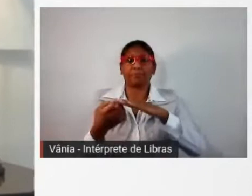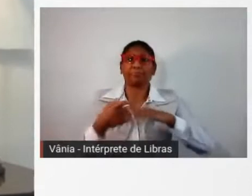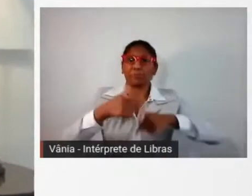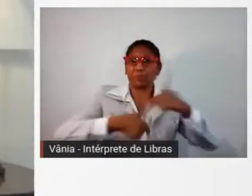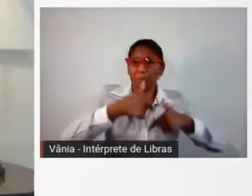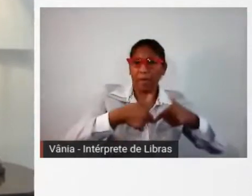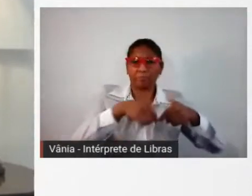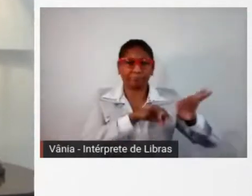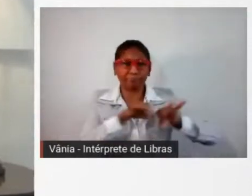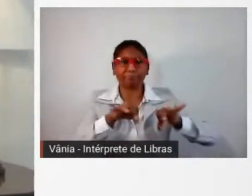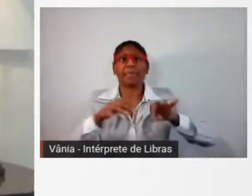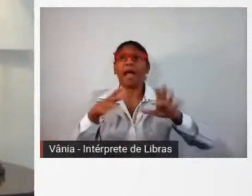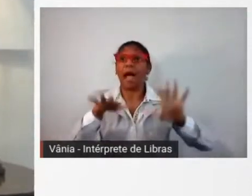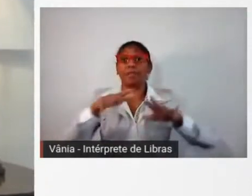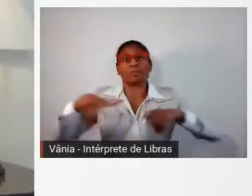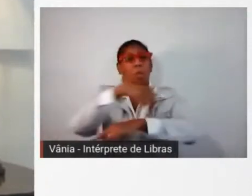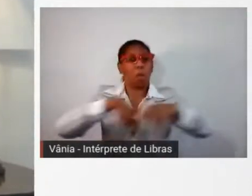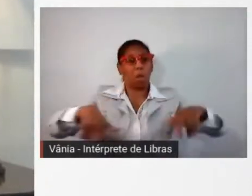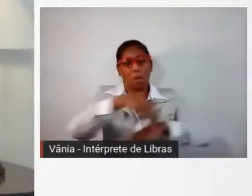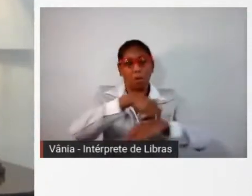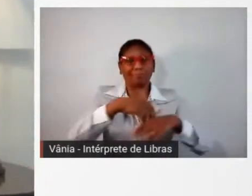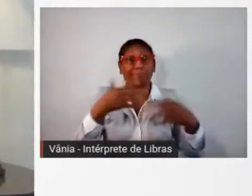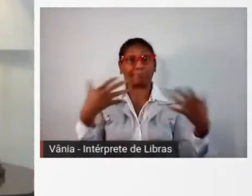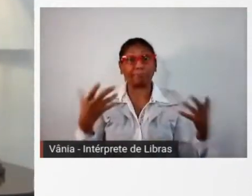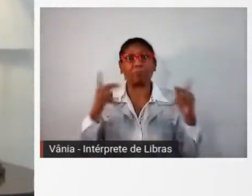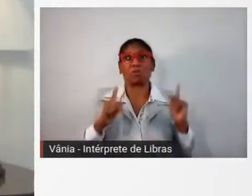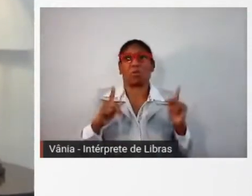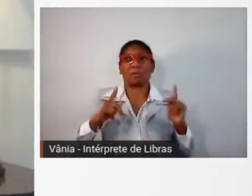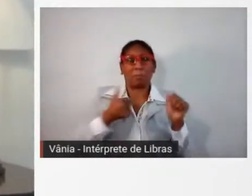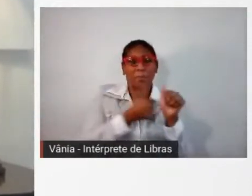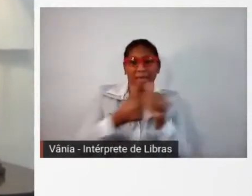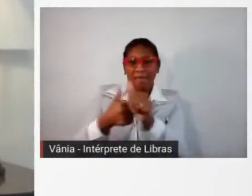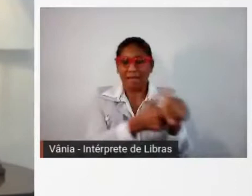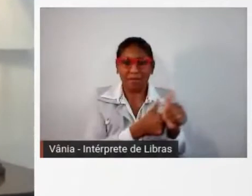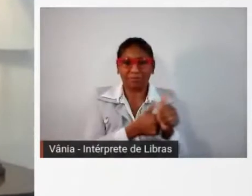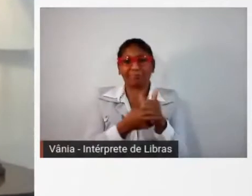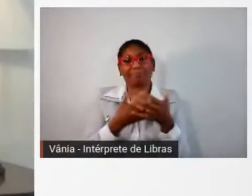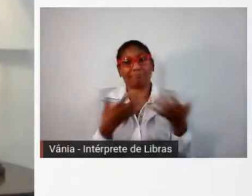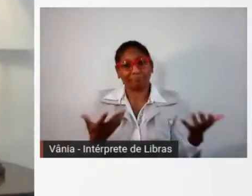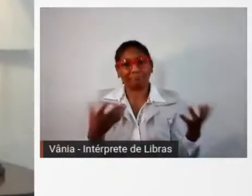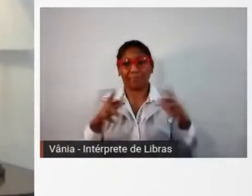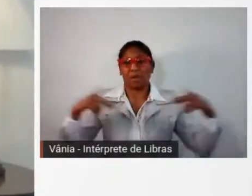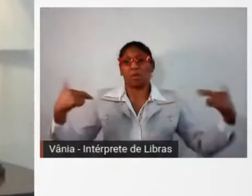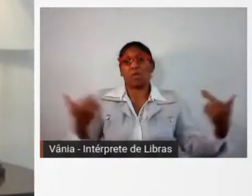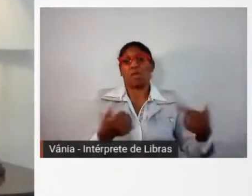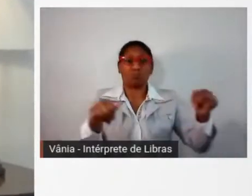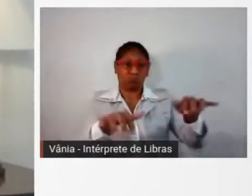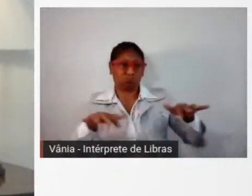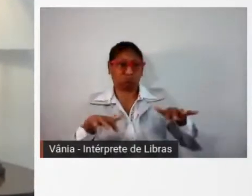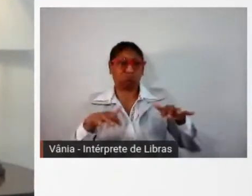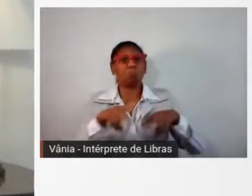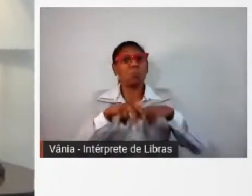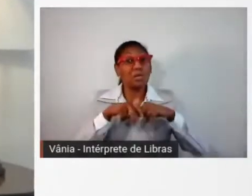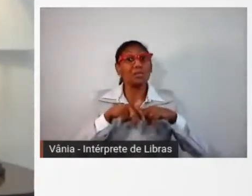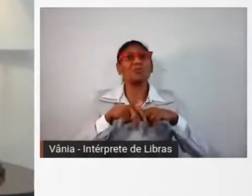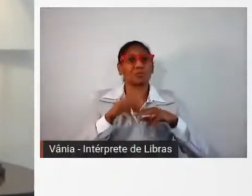lidam com aglomerações, com número de pessoas grandes reunidas. Por isso mesmo, a gente observou